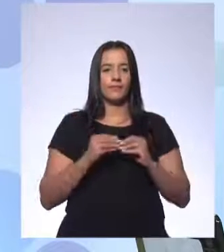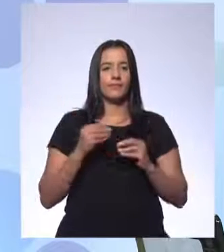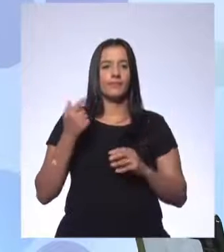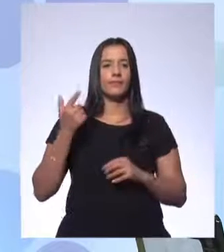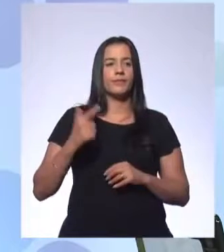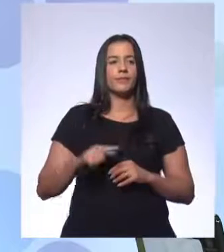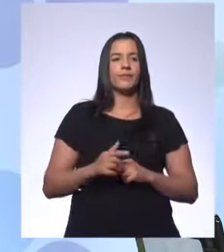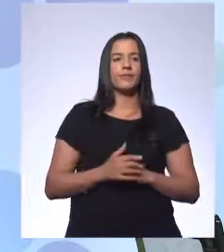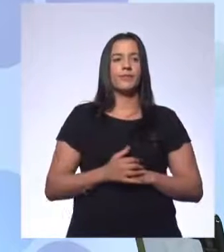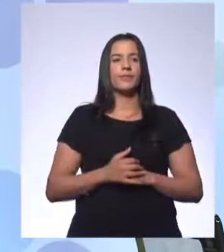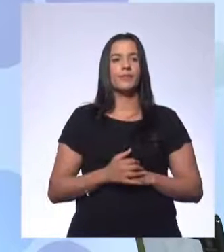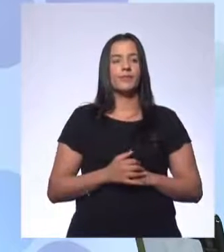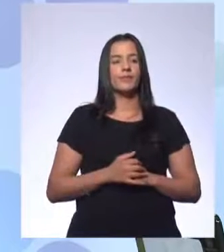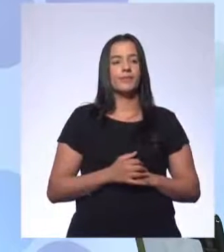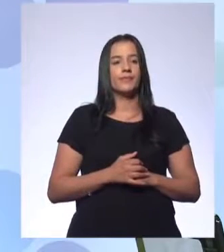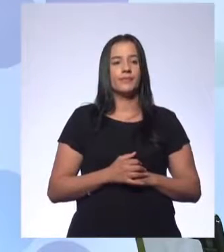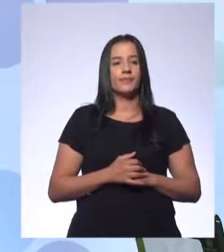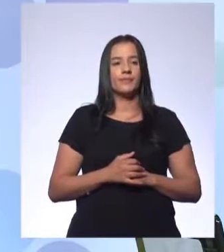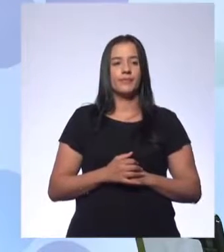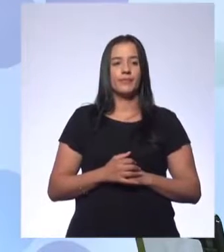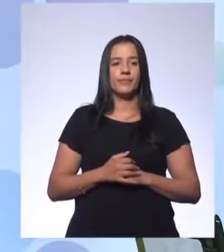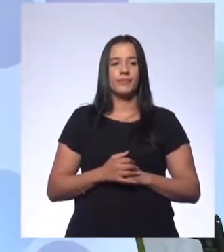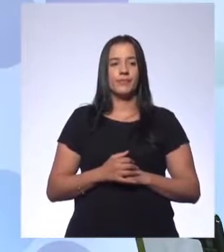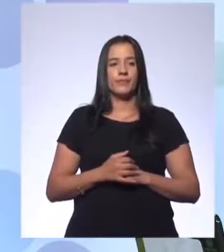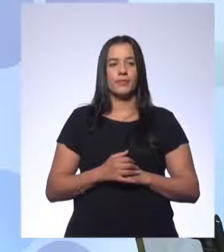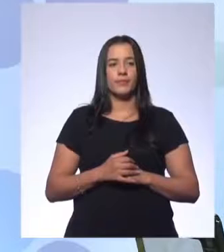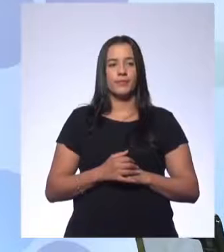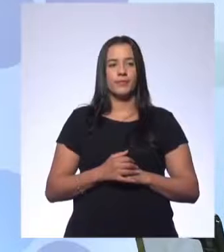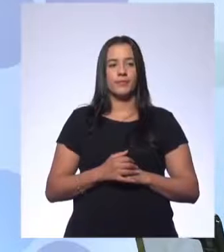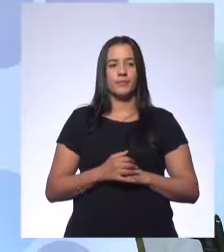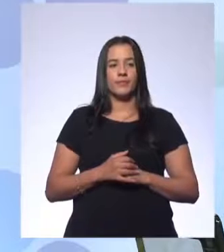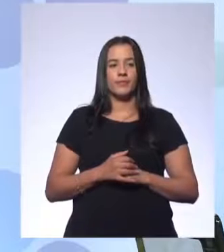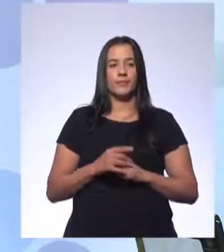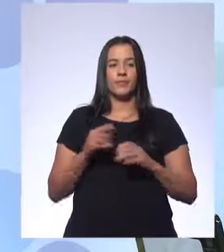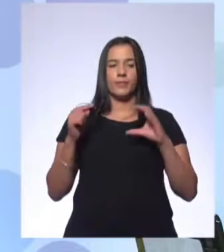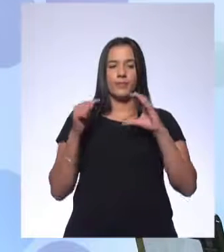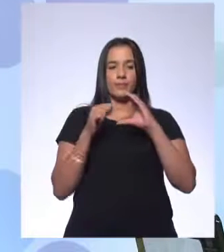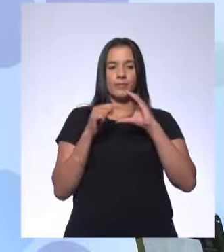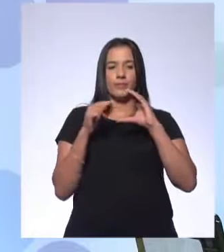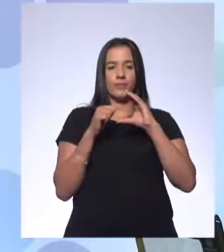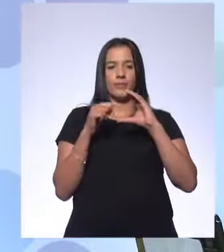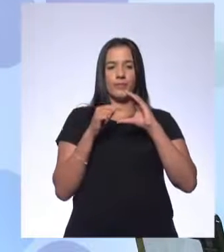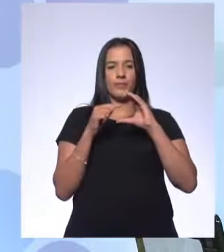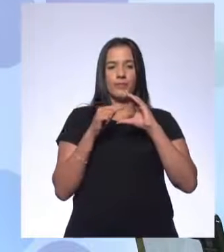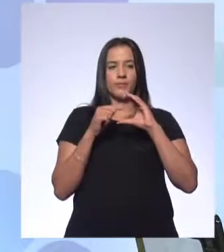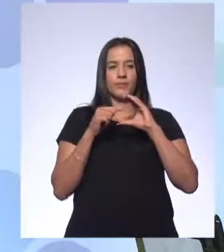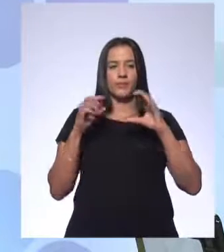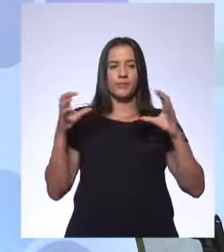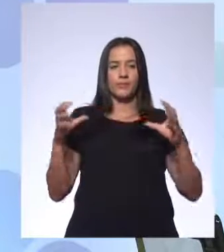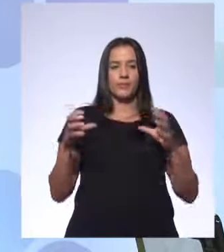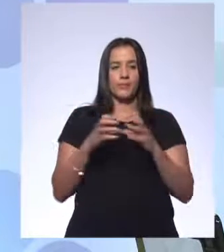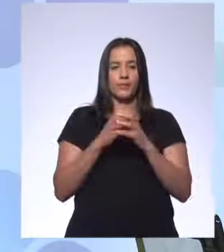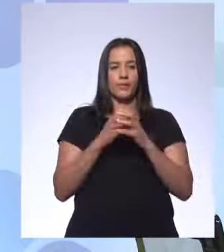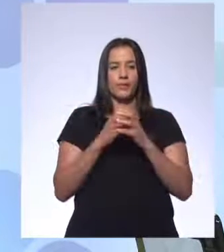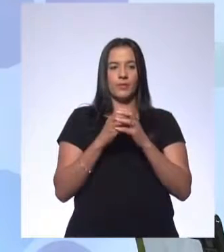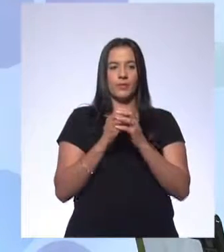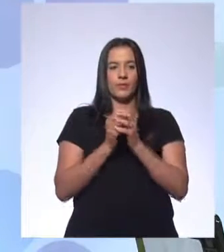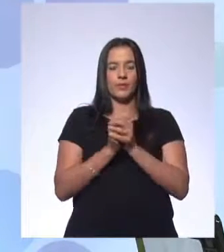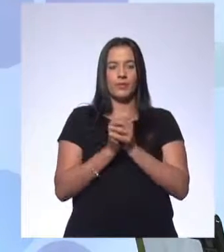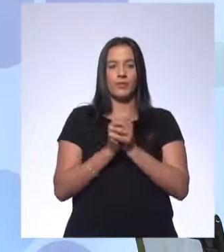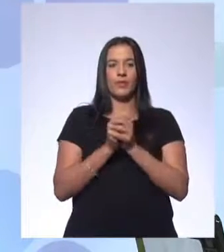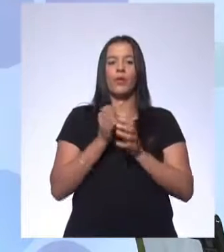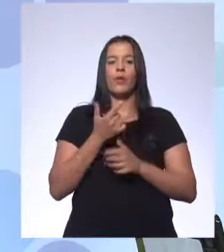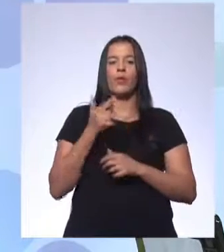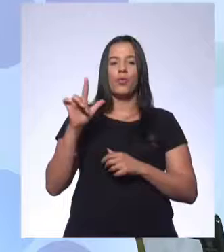sensacional isso, né? Você tem ali, ó, um núcleo se fundindo com outro,